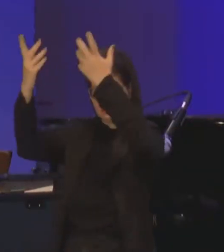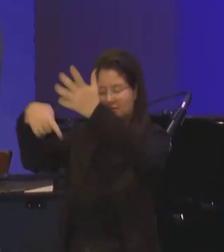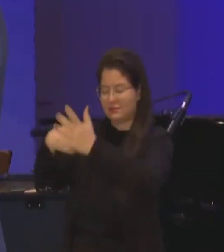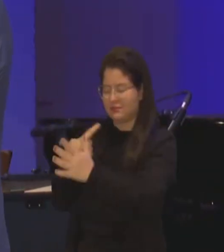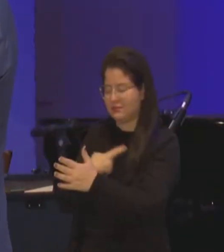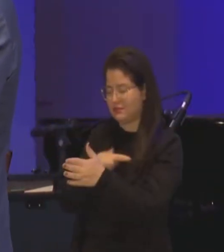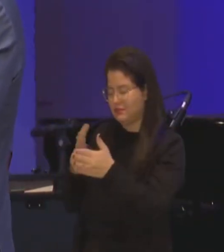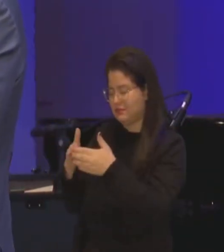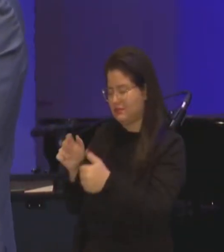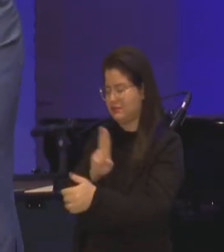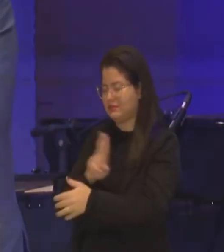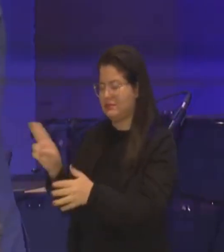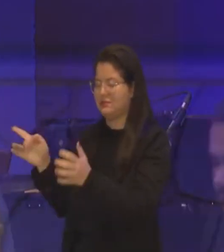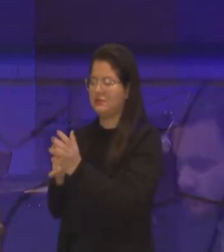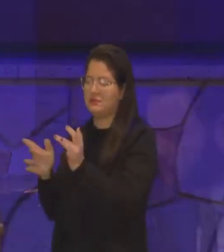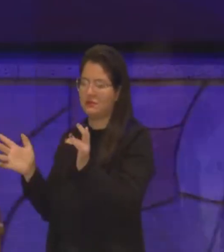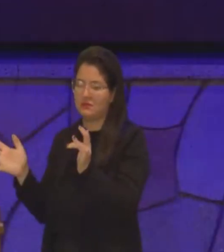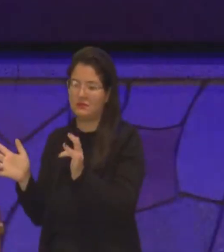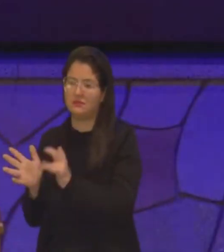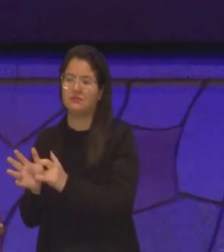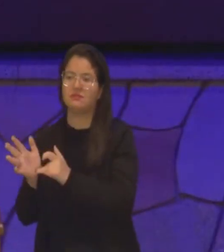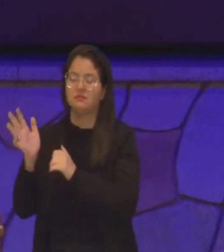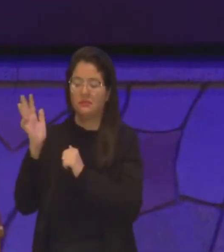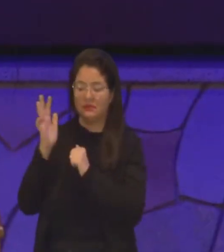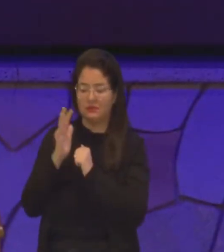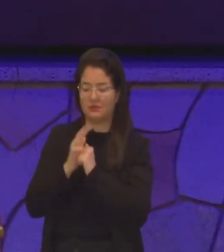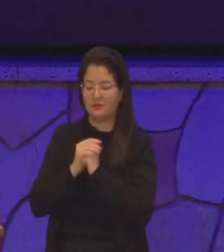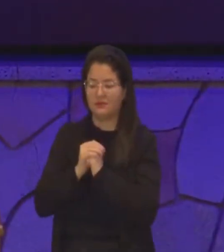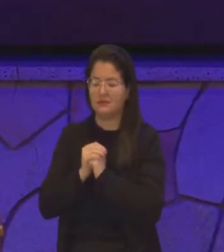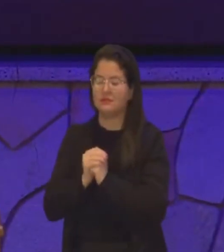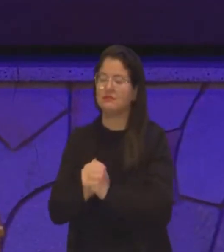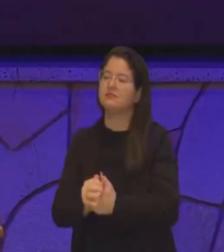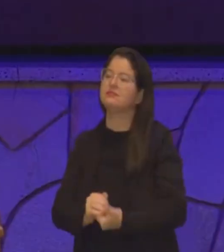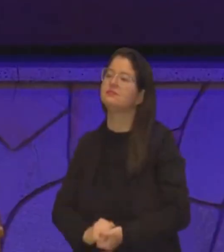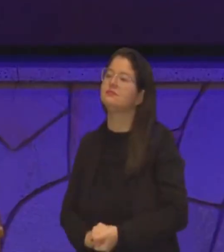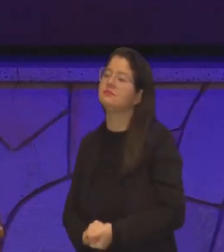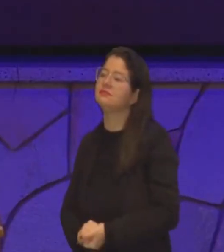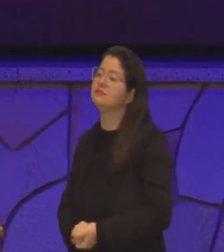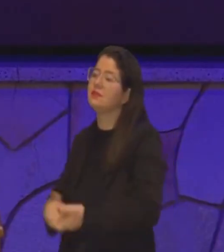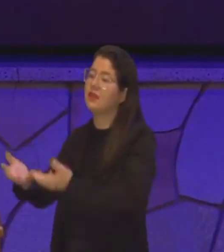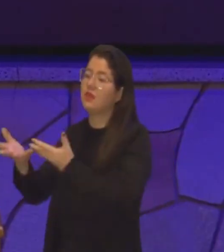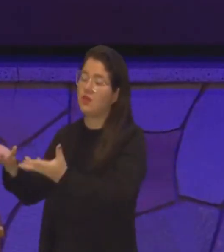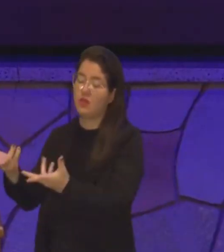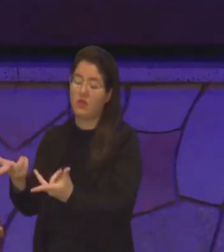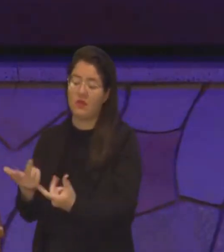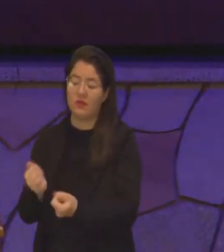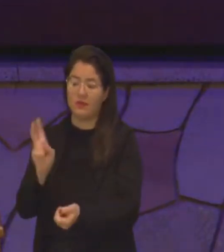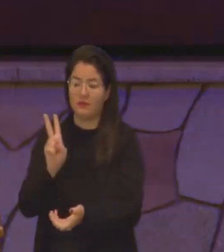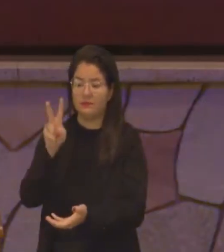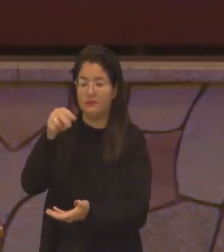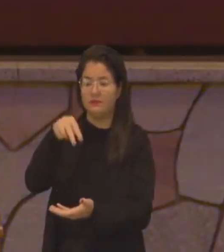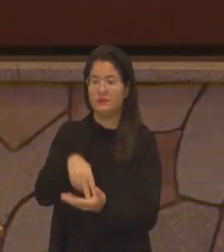nós pedimos em nome de Jesus. Amém. Quero te convidar a ficar